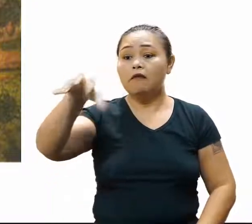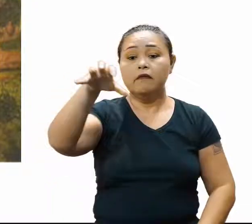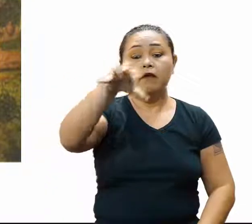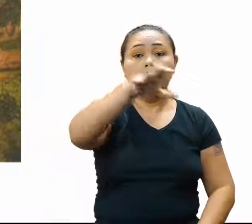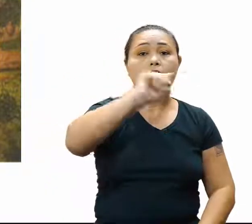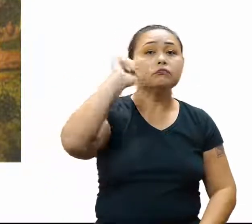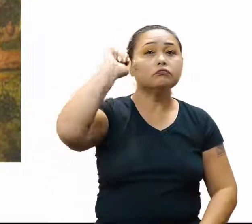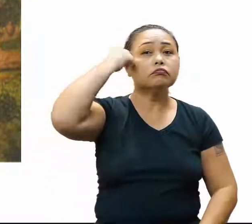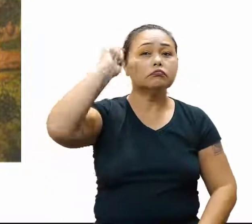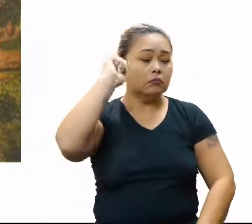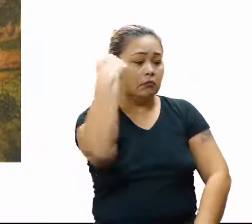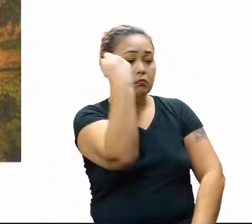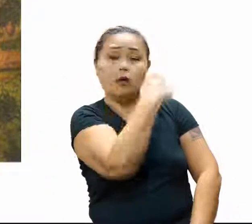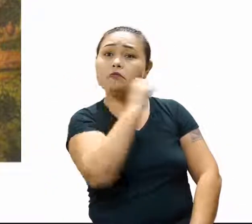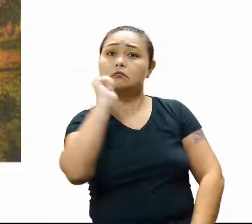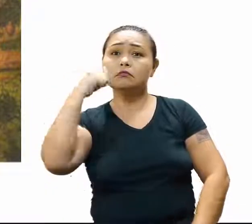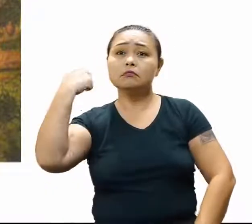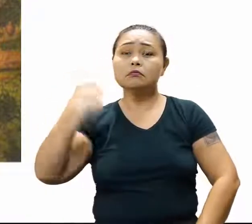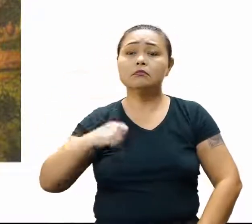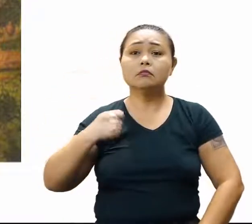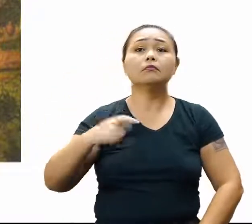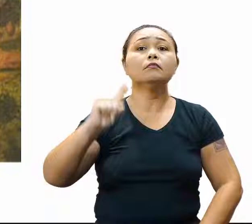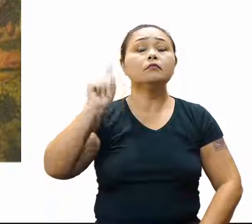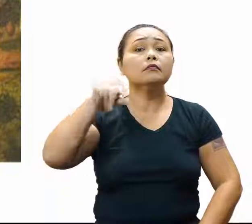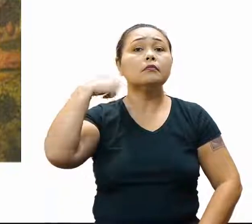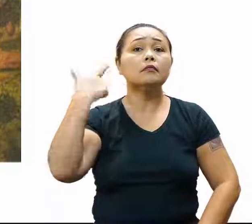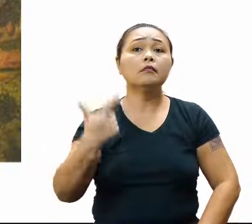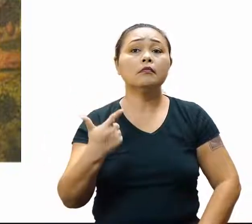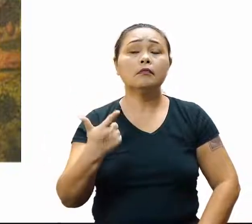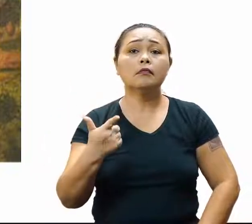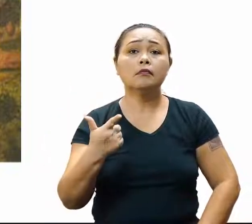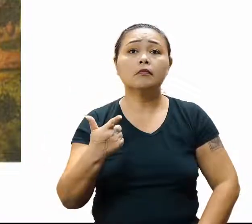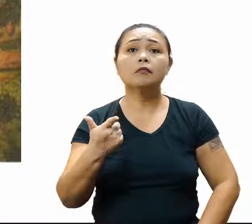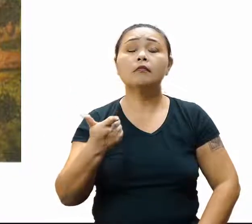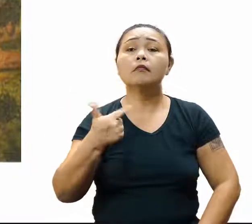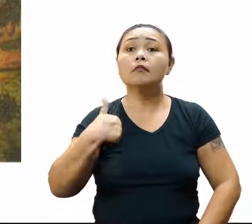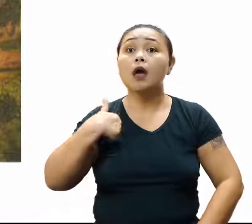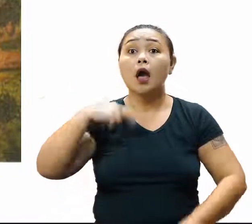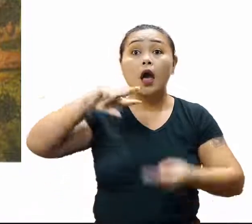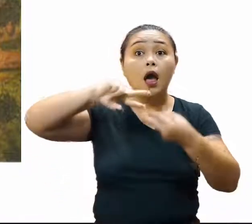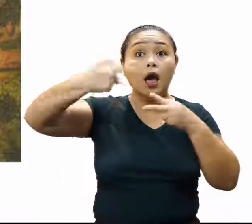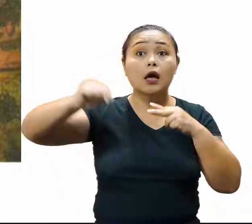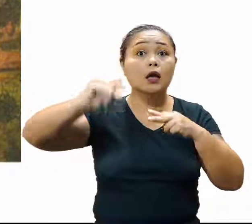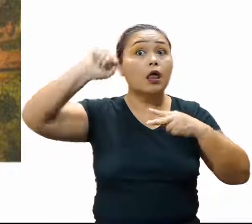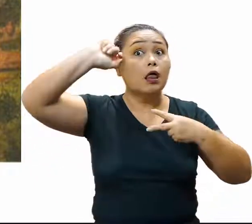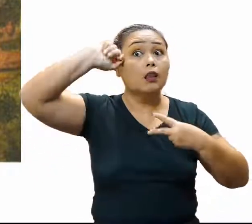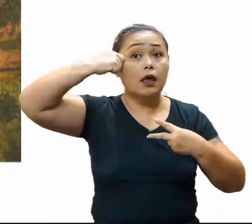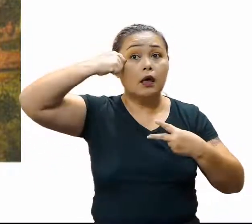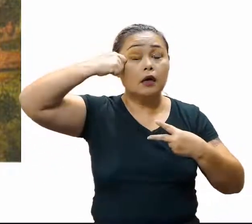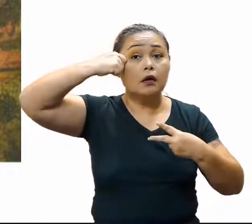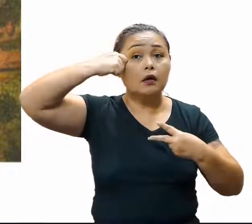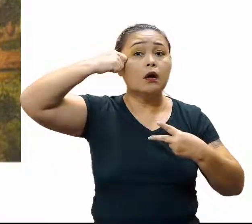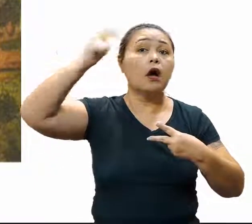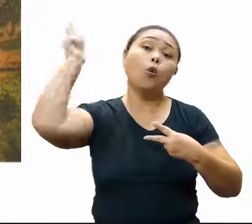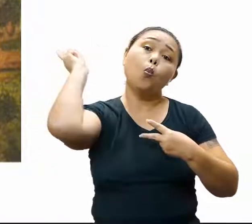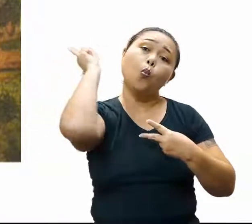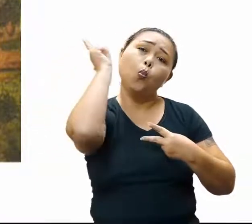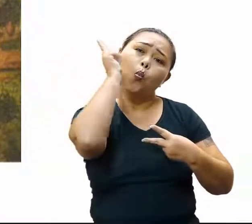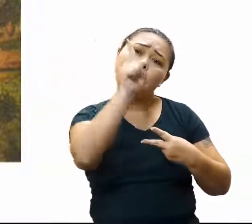disso? Pois é. Então, a genética do negro vai conseguir